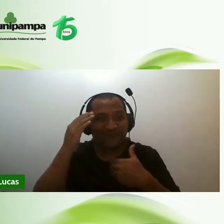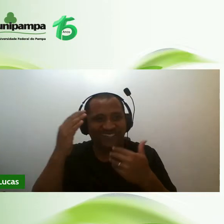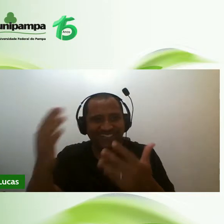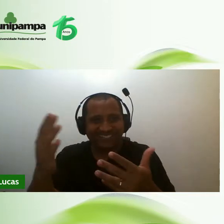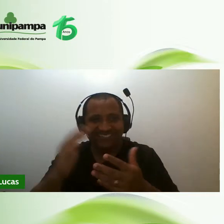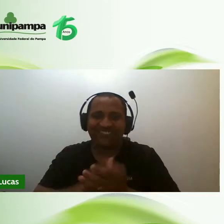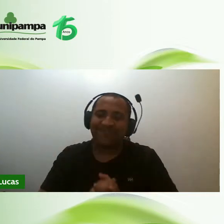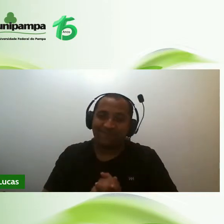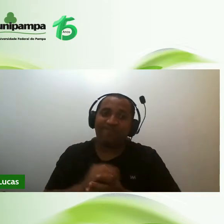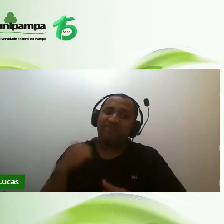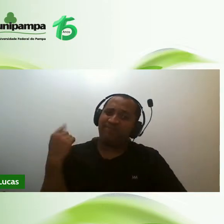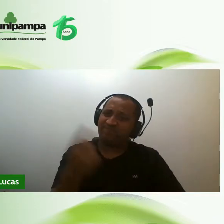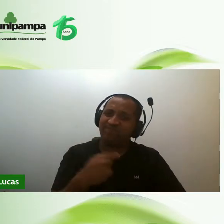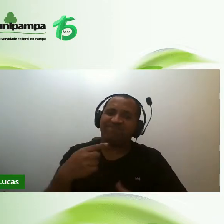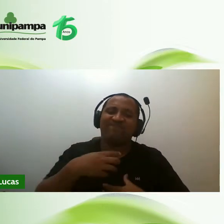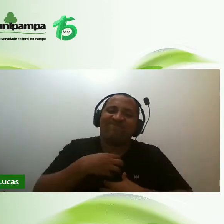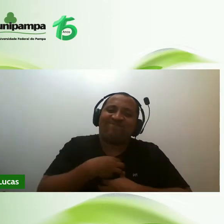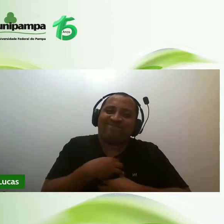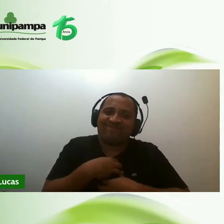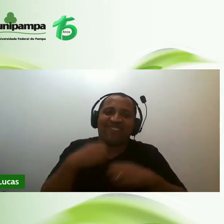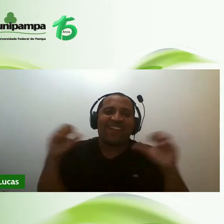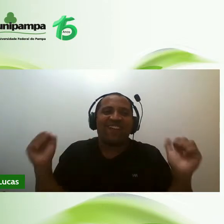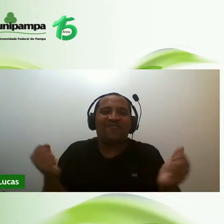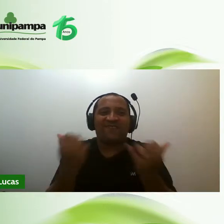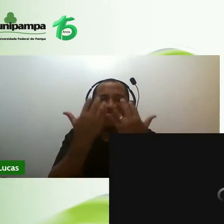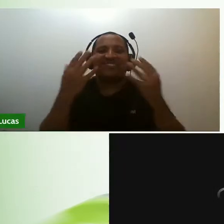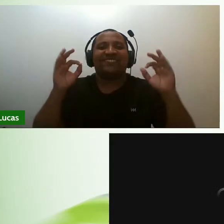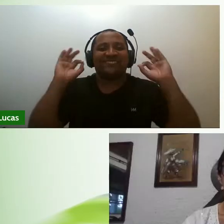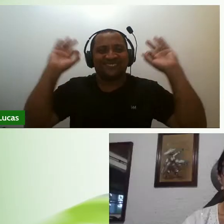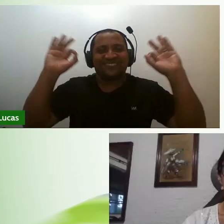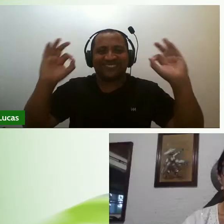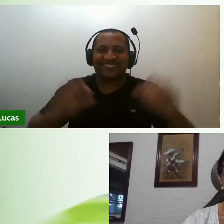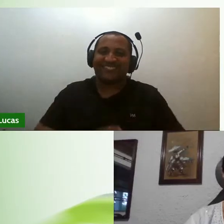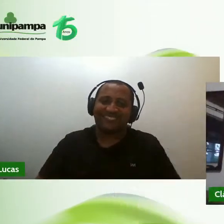e que tenhamos um excelente evento.